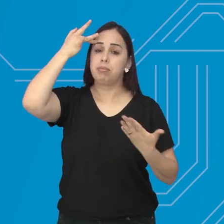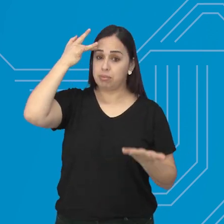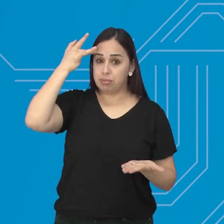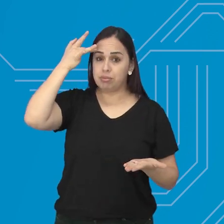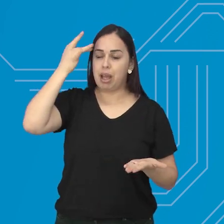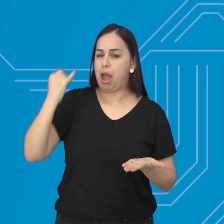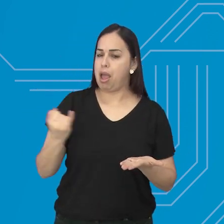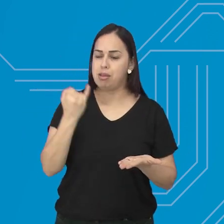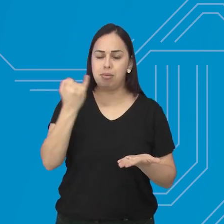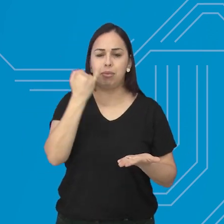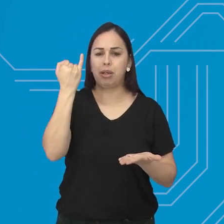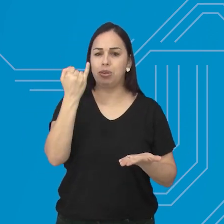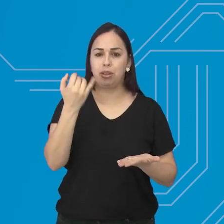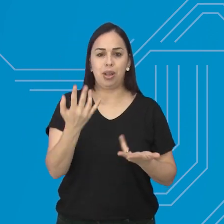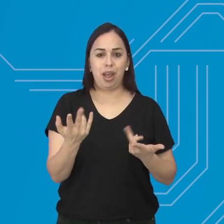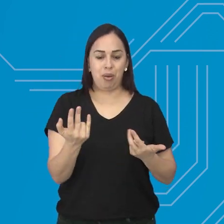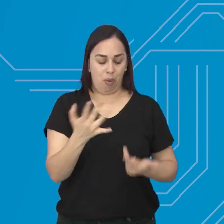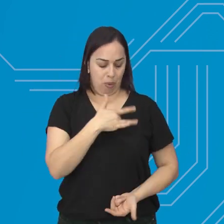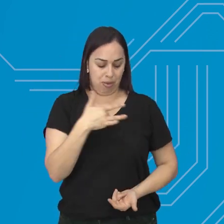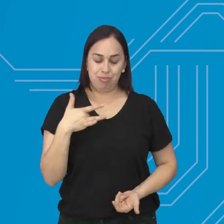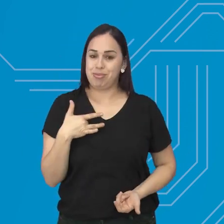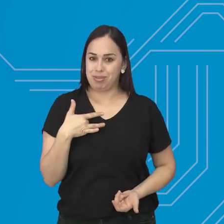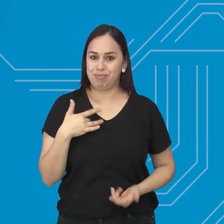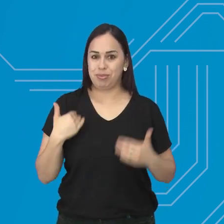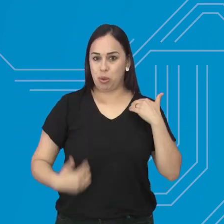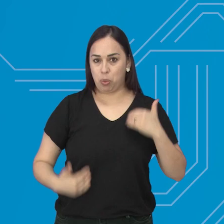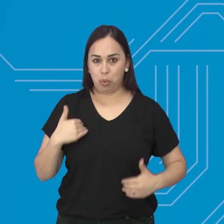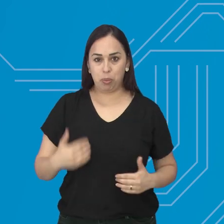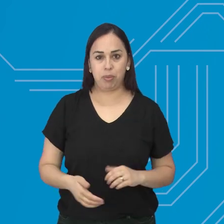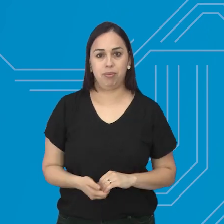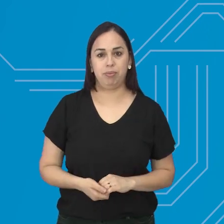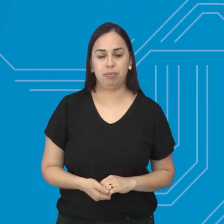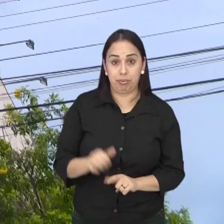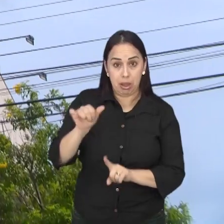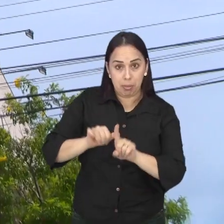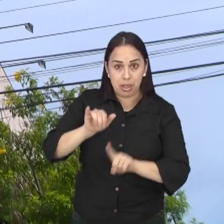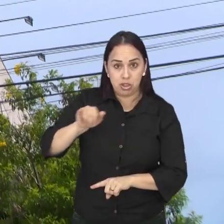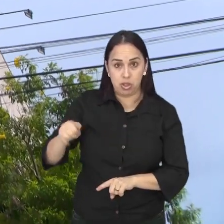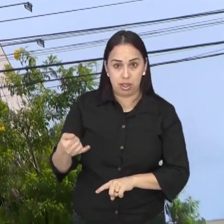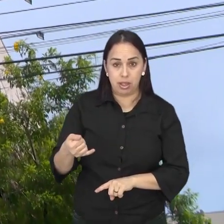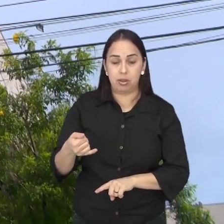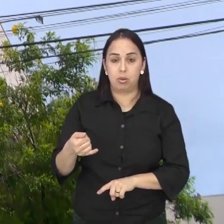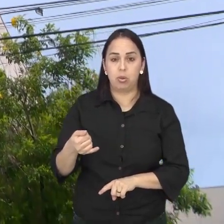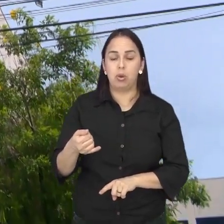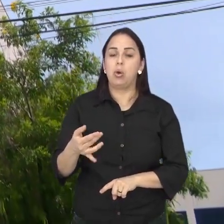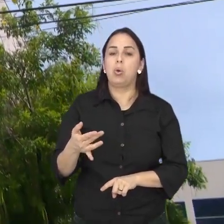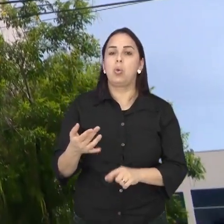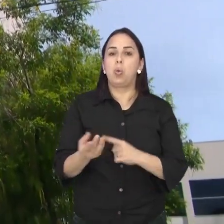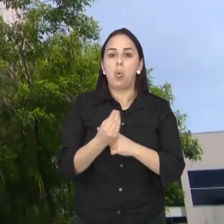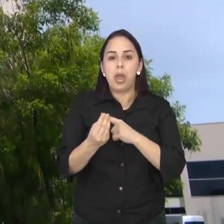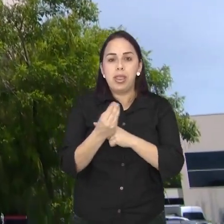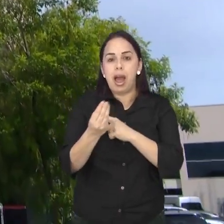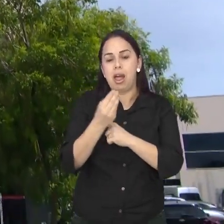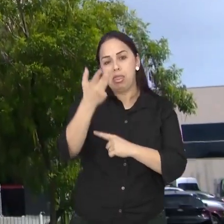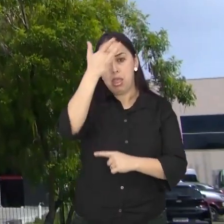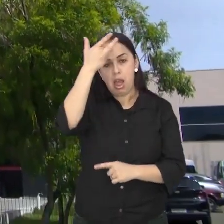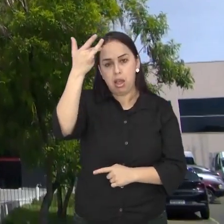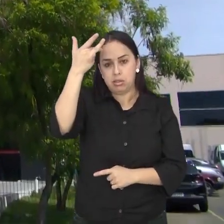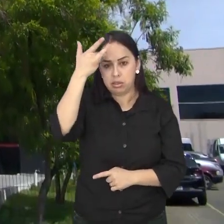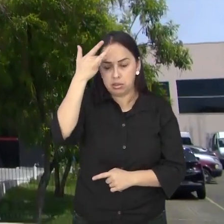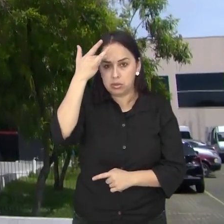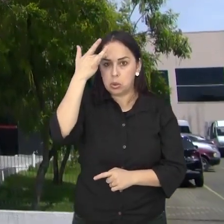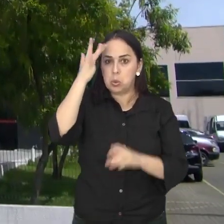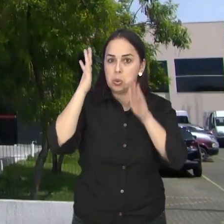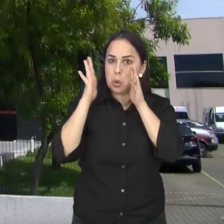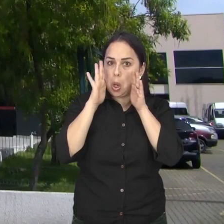já que a saúde com a mente é tão importante como a saúde com o corpo. Durante o mês de janeiro, o cuidado com a saúde